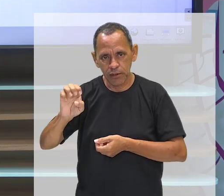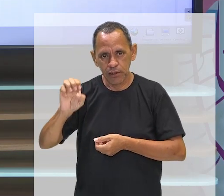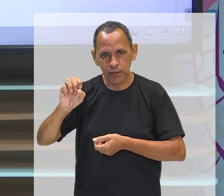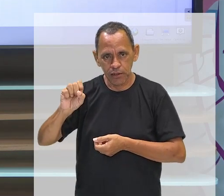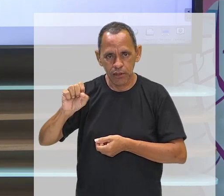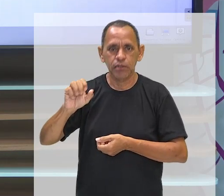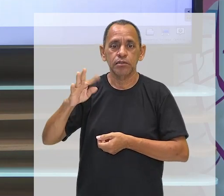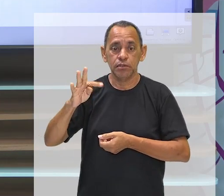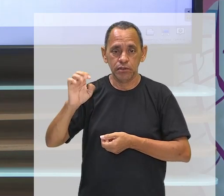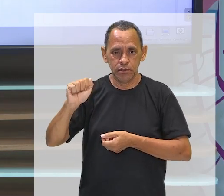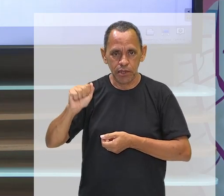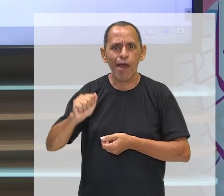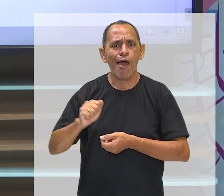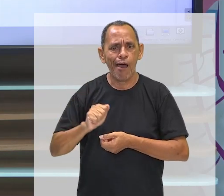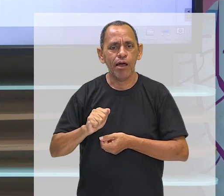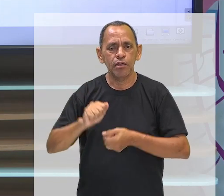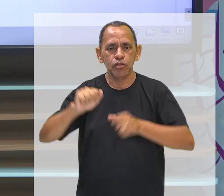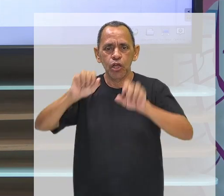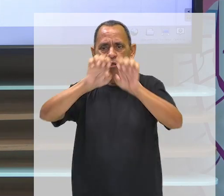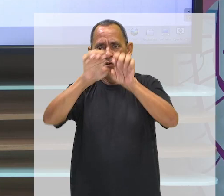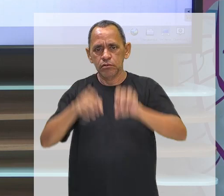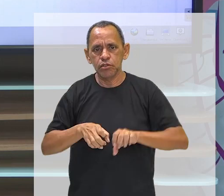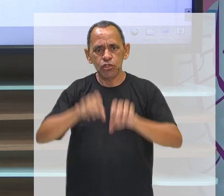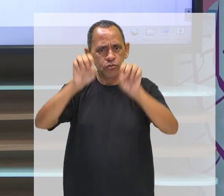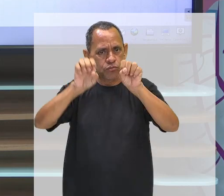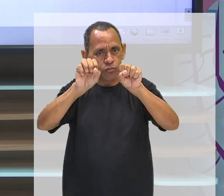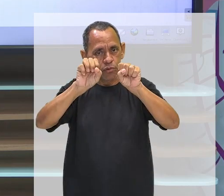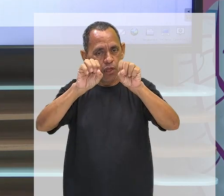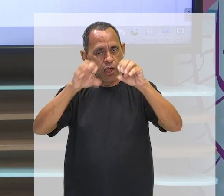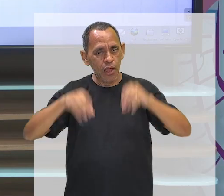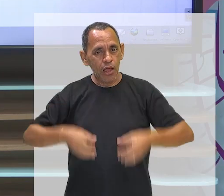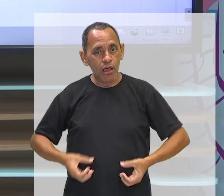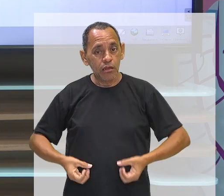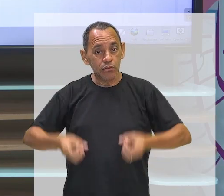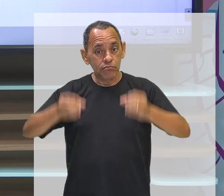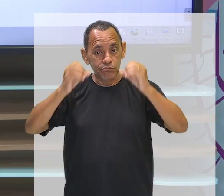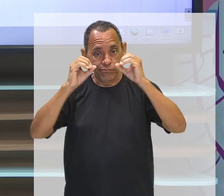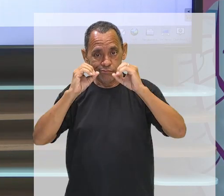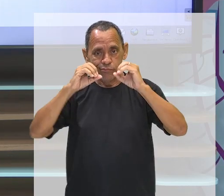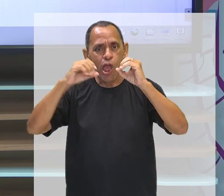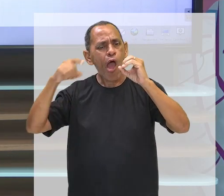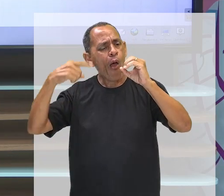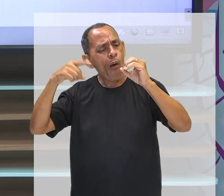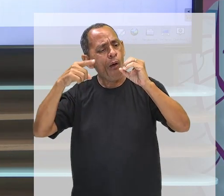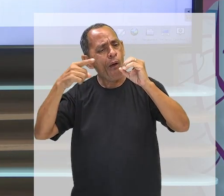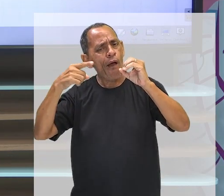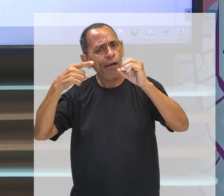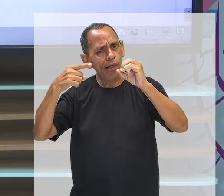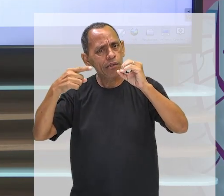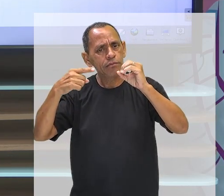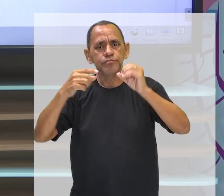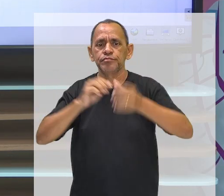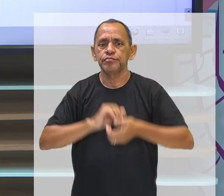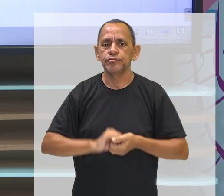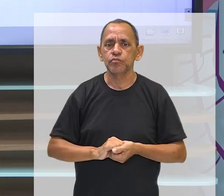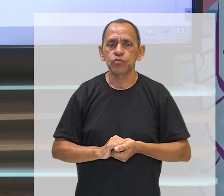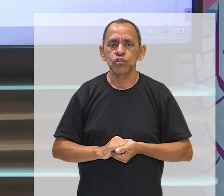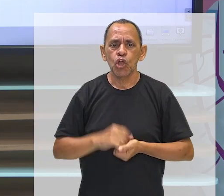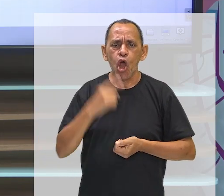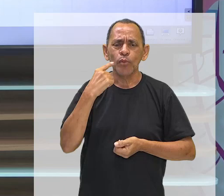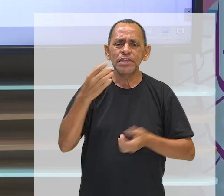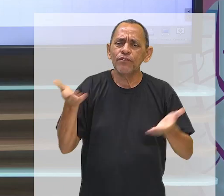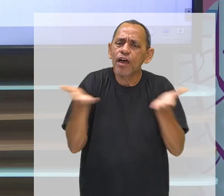ele é produzido, depois ele passa por um processo ali de maturação, né, de amadurecimento, e a gente vai observar agora um pouco